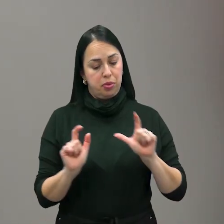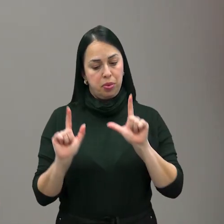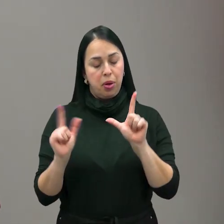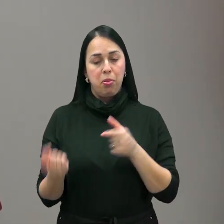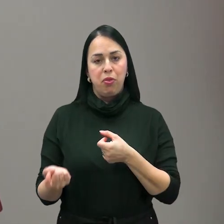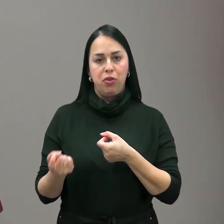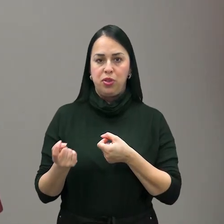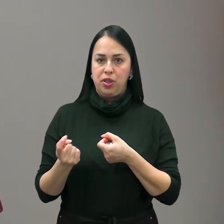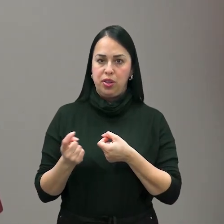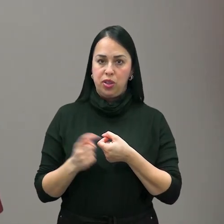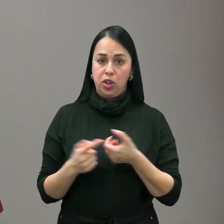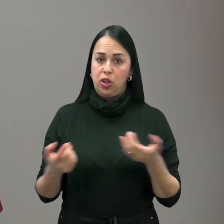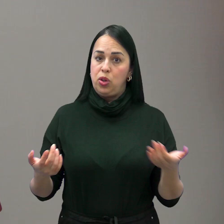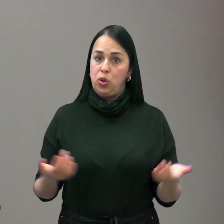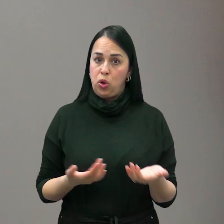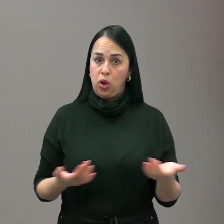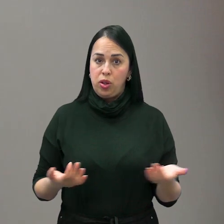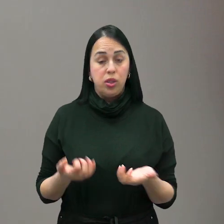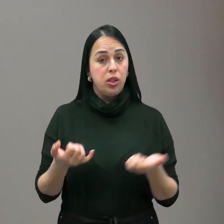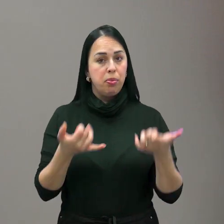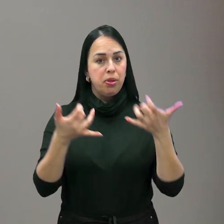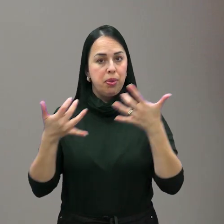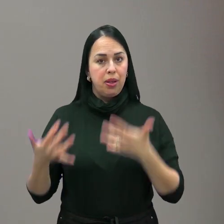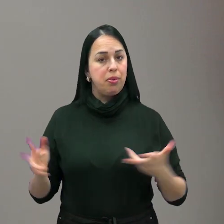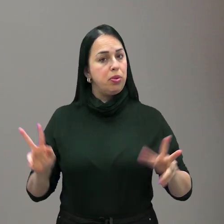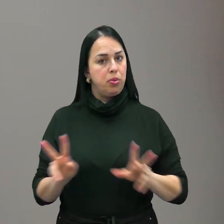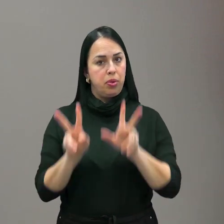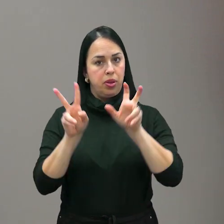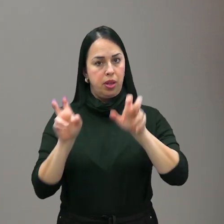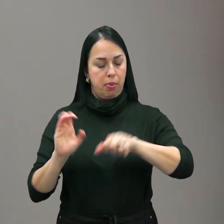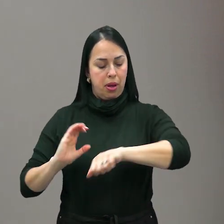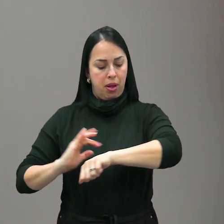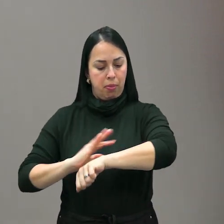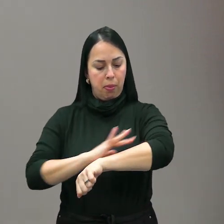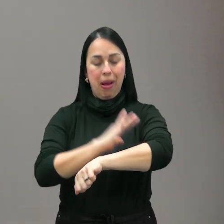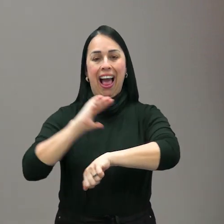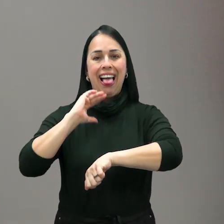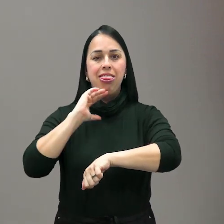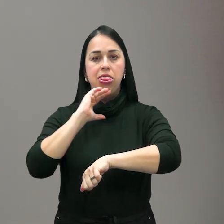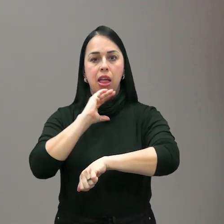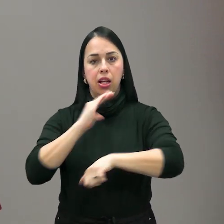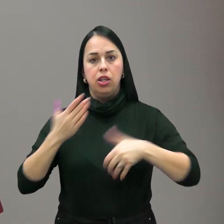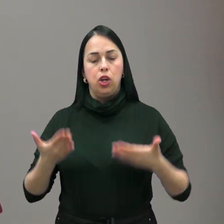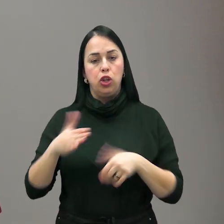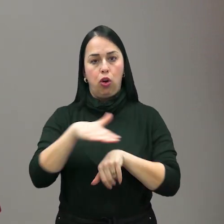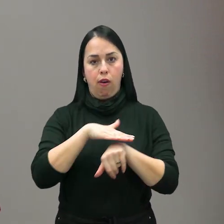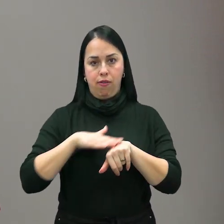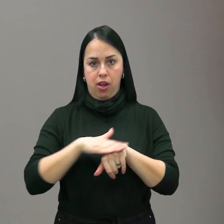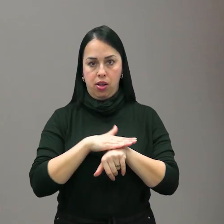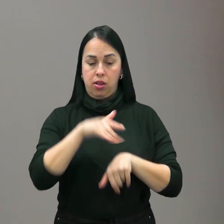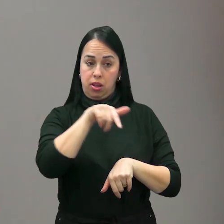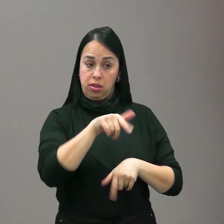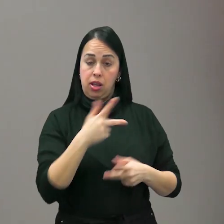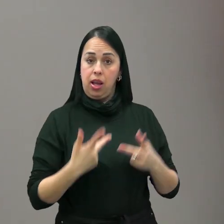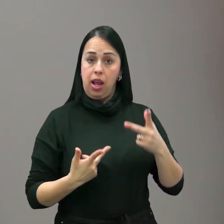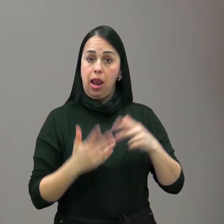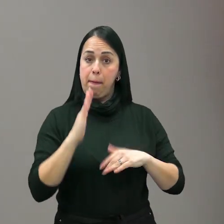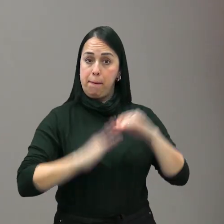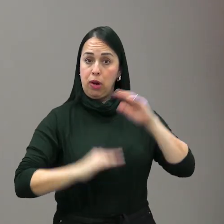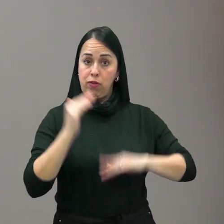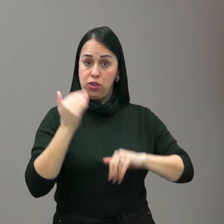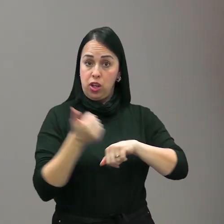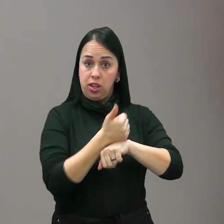De volta com o De Bem com você, e hoje estamos falando sobre queimaduras. E eu estou conversando aqui com um